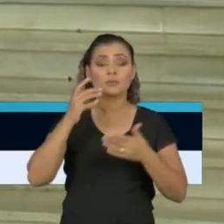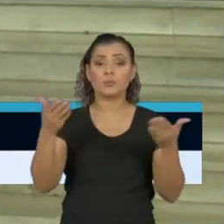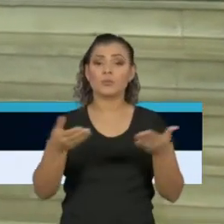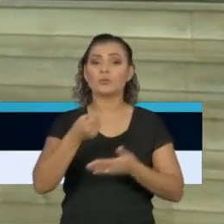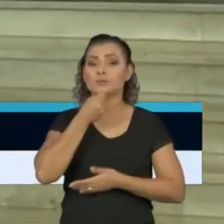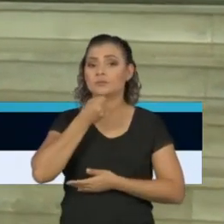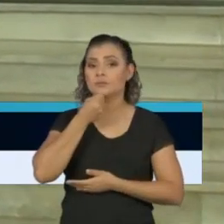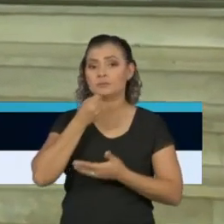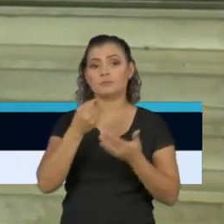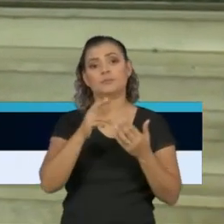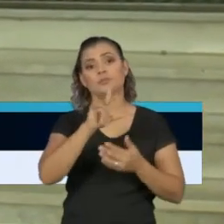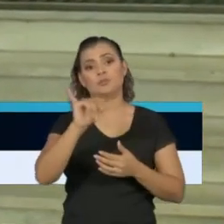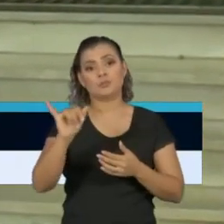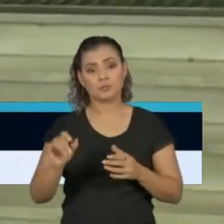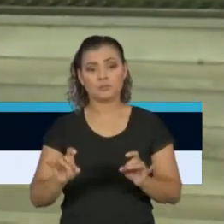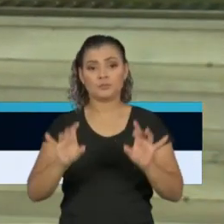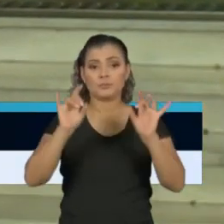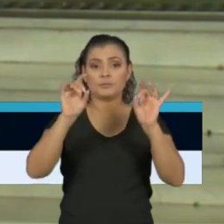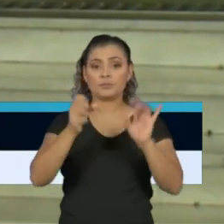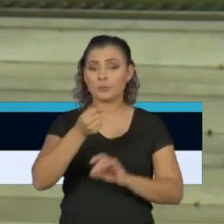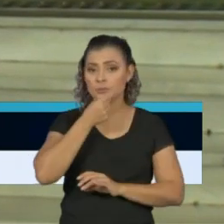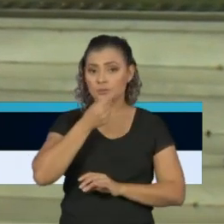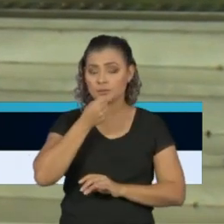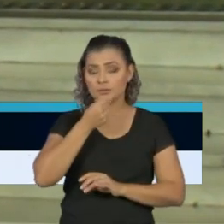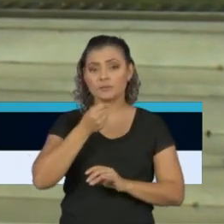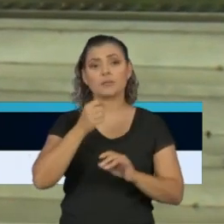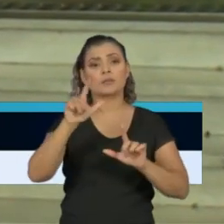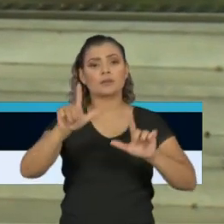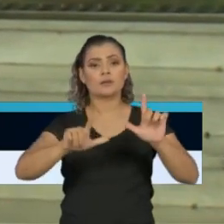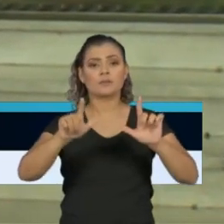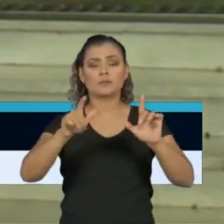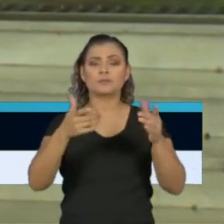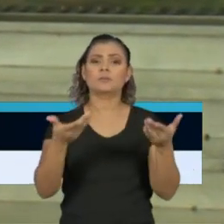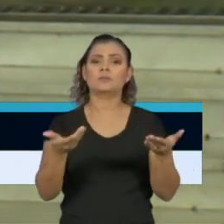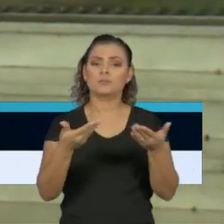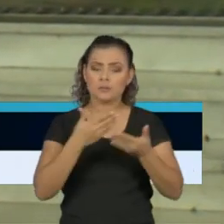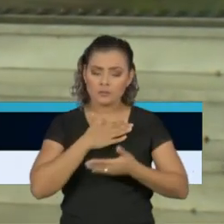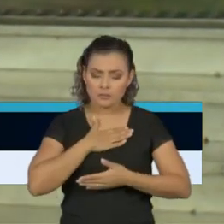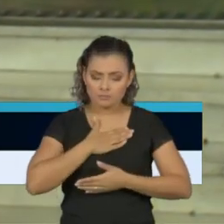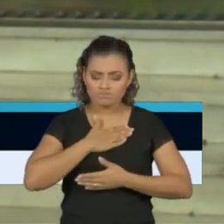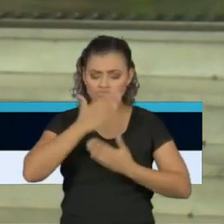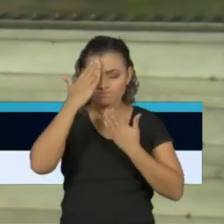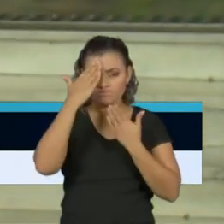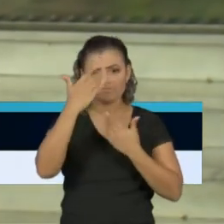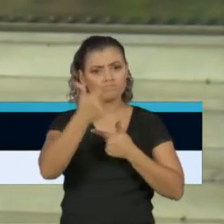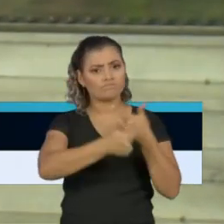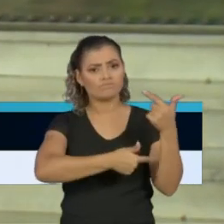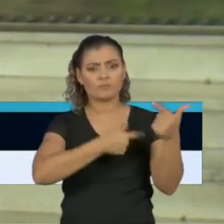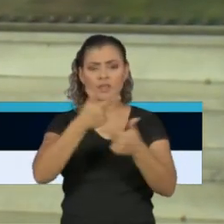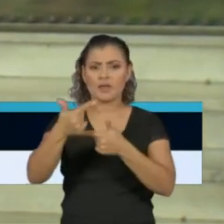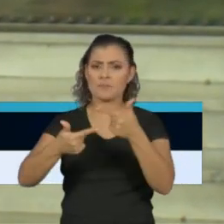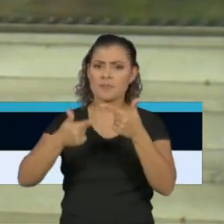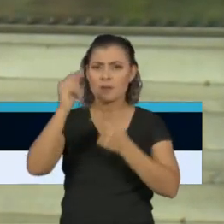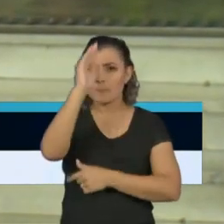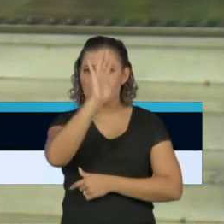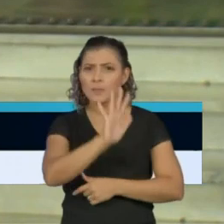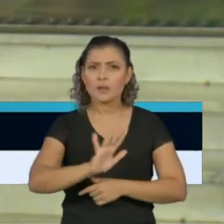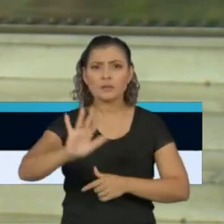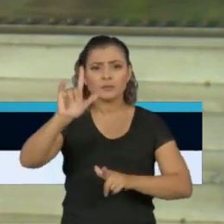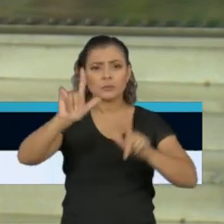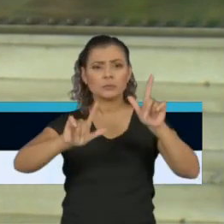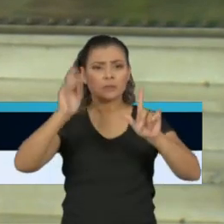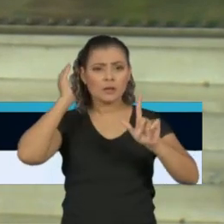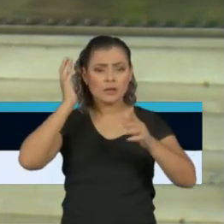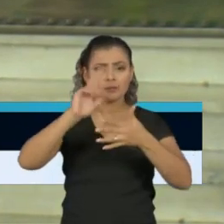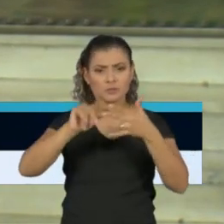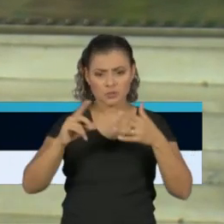jornalistas. Hoje é o dia da imprensa. Queria registrar mais uma vez o excepcional trabalho que a imprensa brasileira vem realizando, não